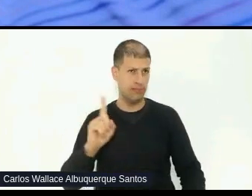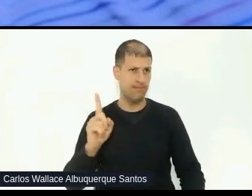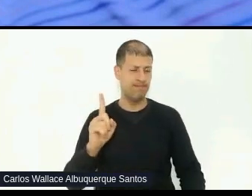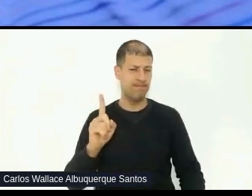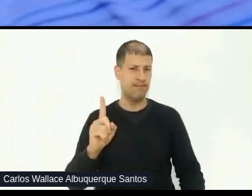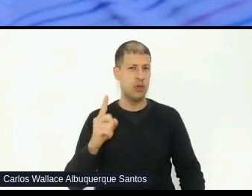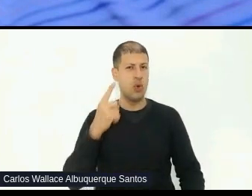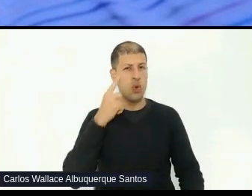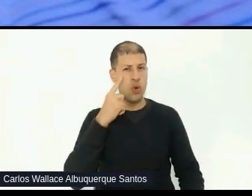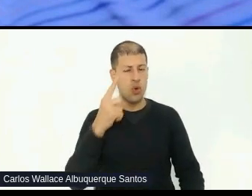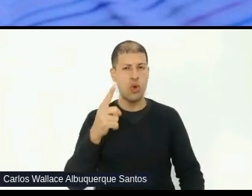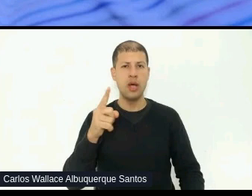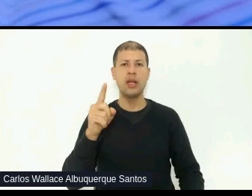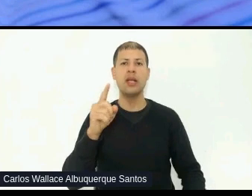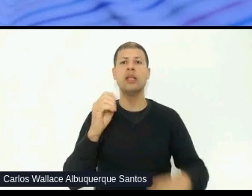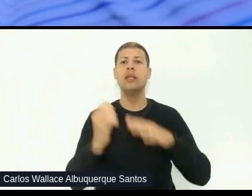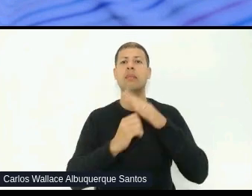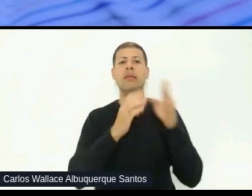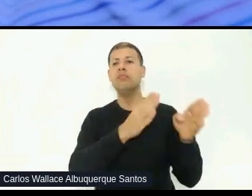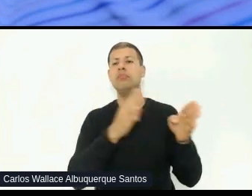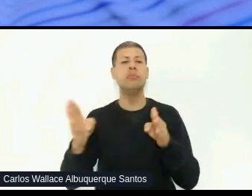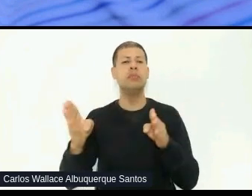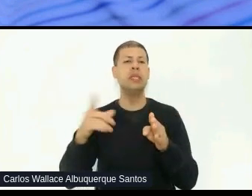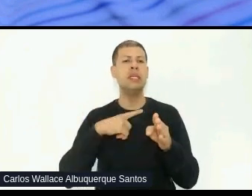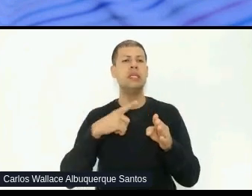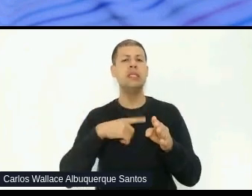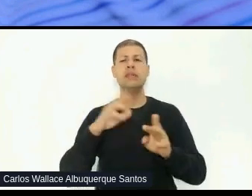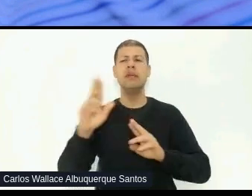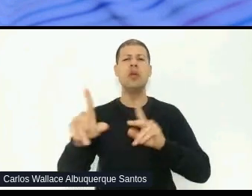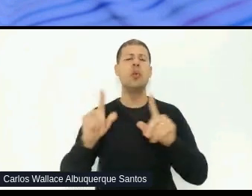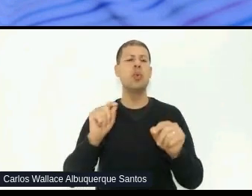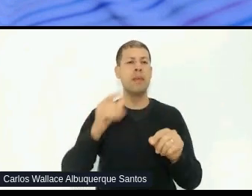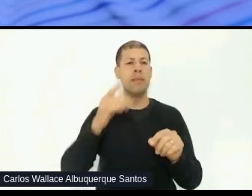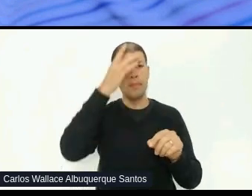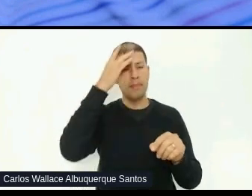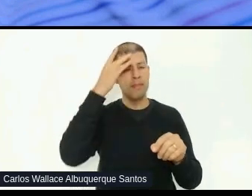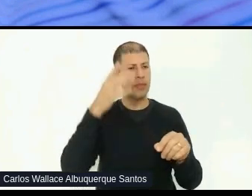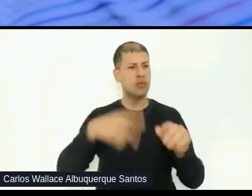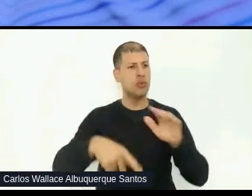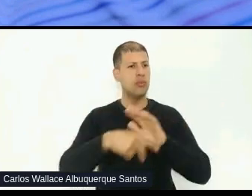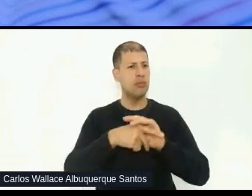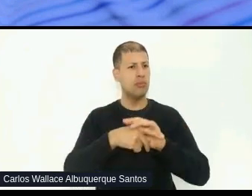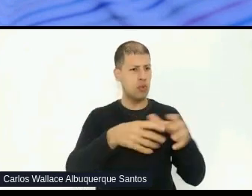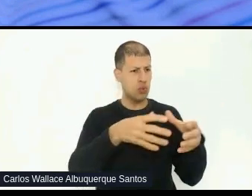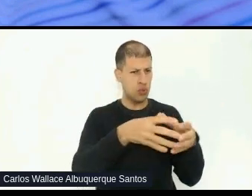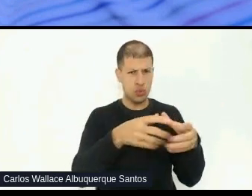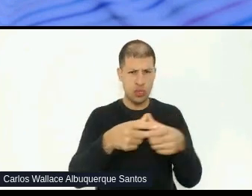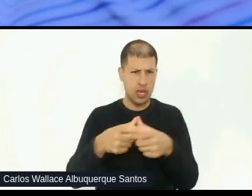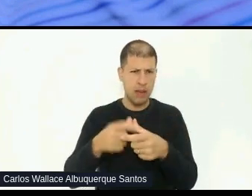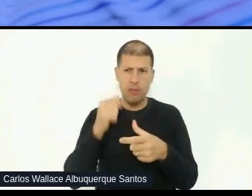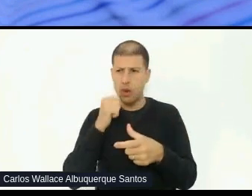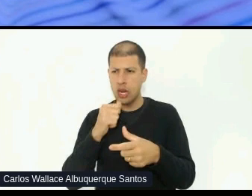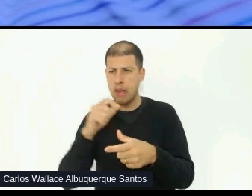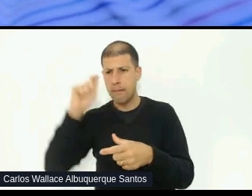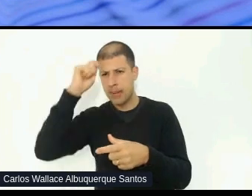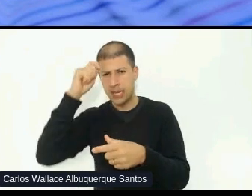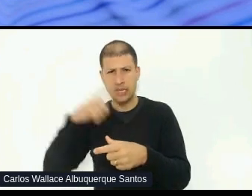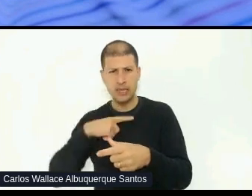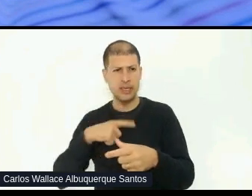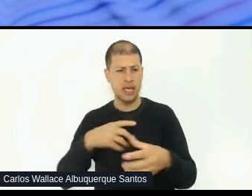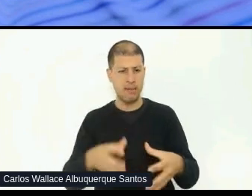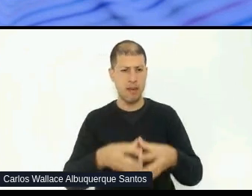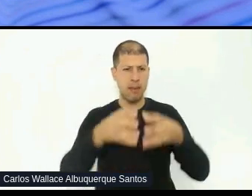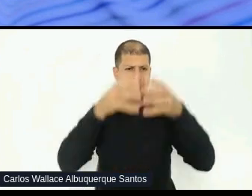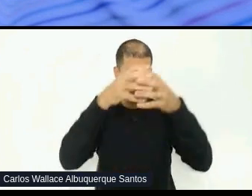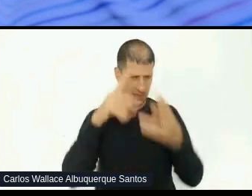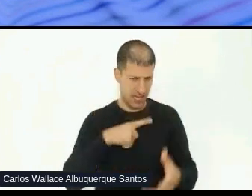para a sua organização, olha para as disparidades. As pessoas que estão parte de grupos minorizados, por exemplo, mulheres, pessoas negras, elas estão em todas as áreas, elas